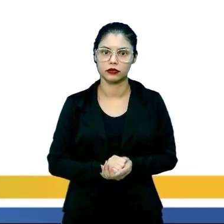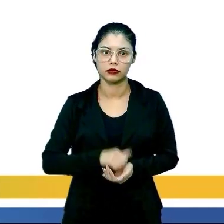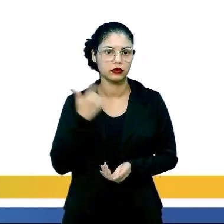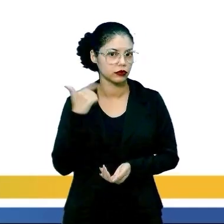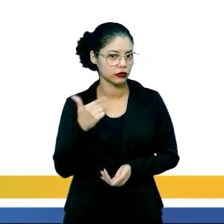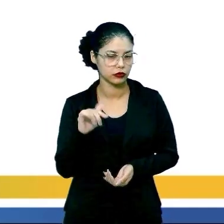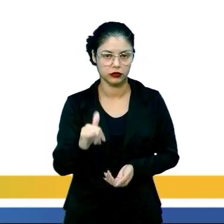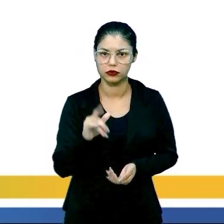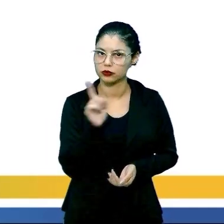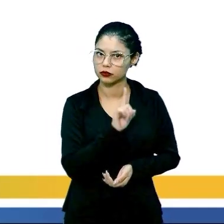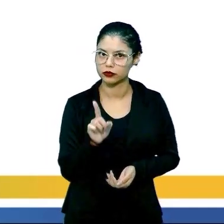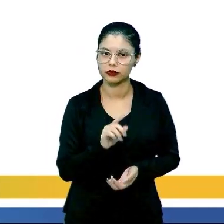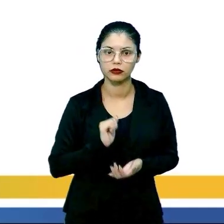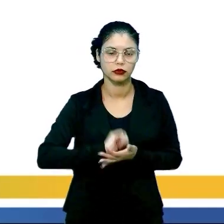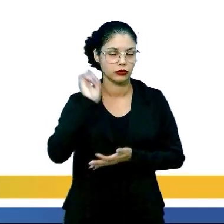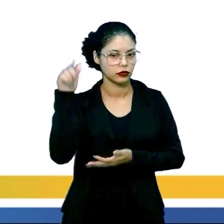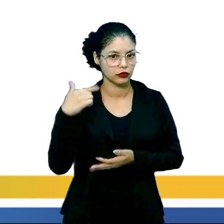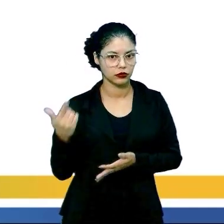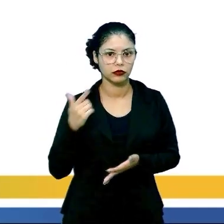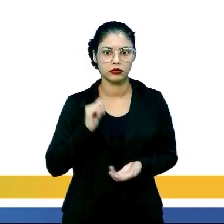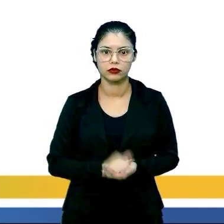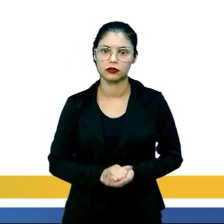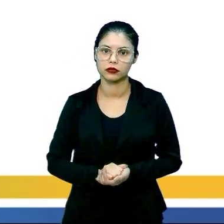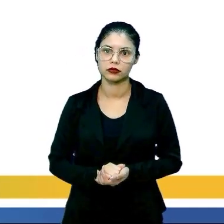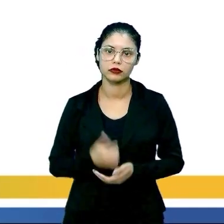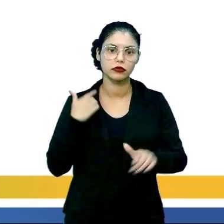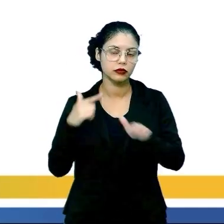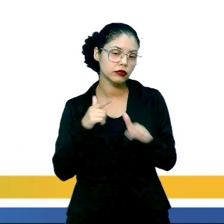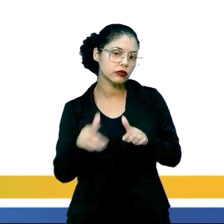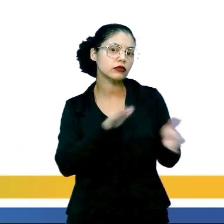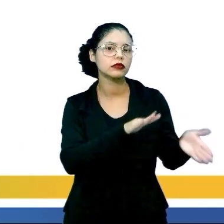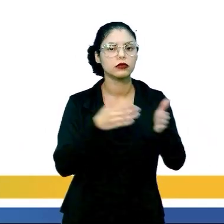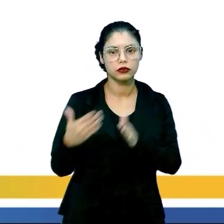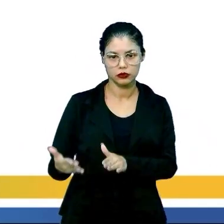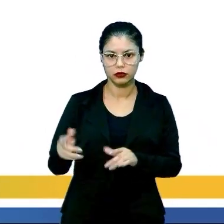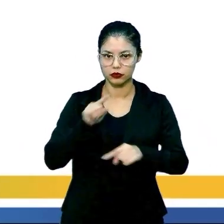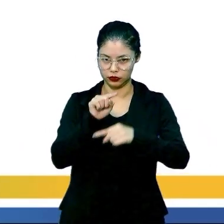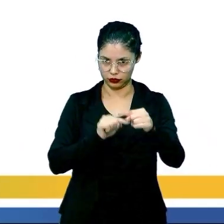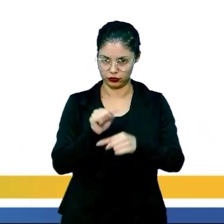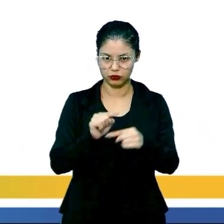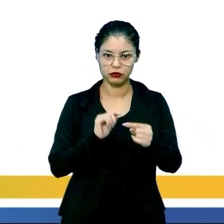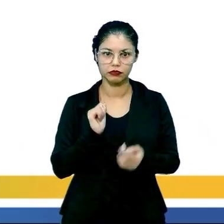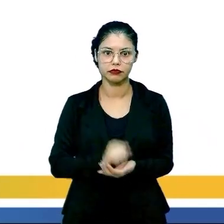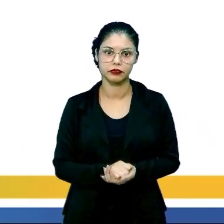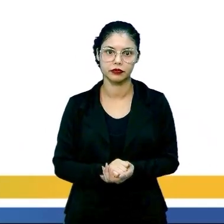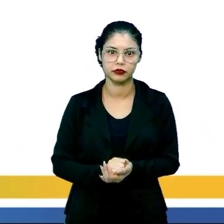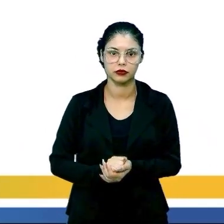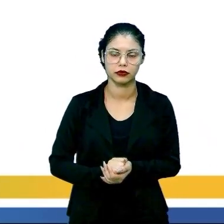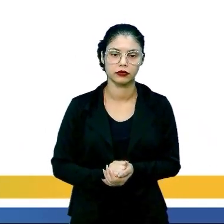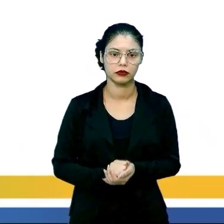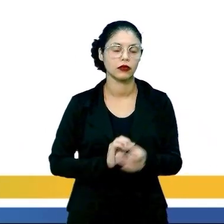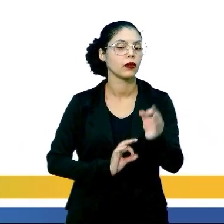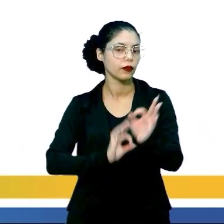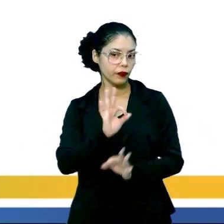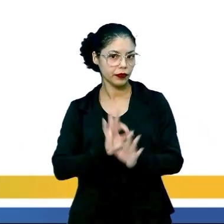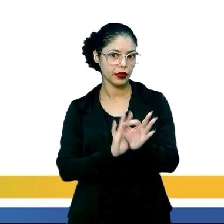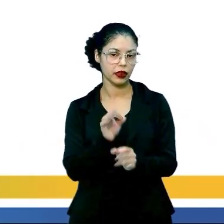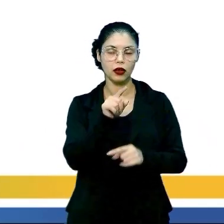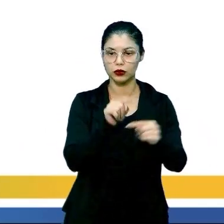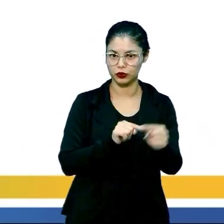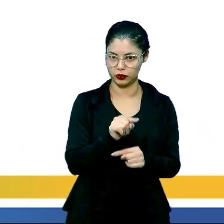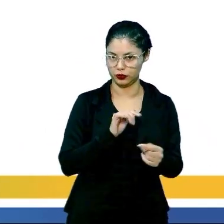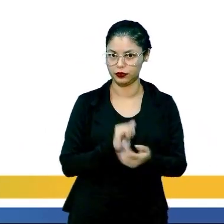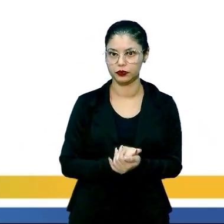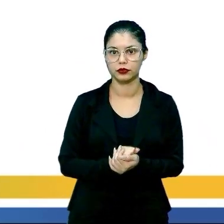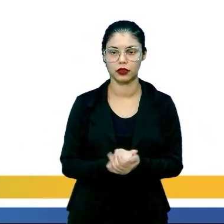eram elétricos, entre outros. O trabalho ele passa a ser dividido. Os artesãos eles vão se organizar e vão dividir o